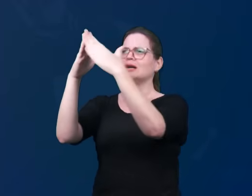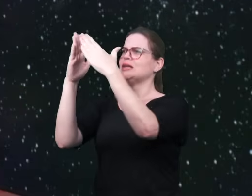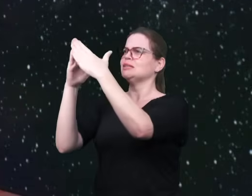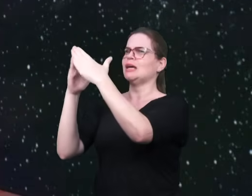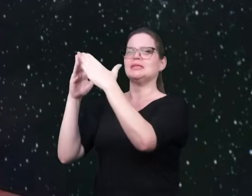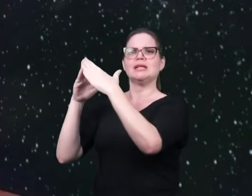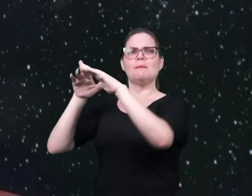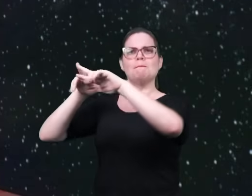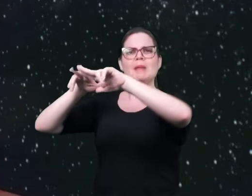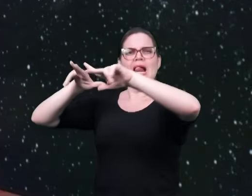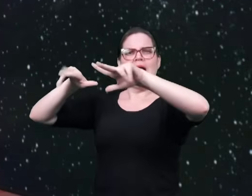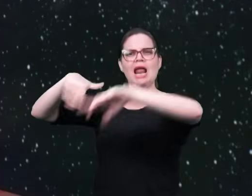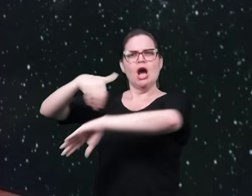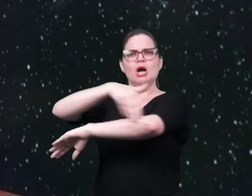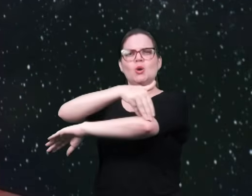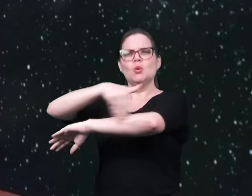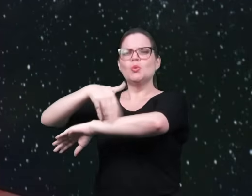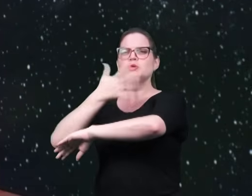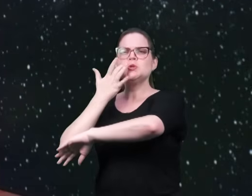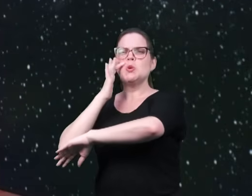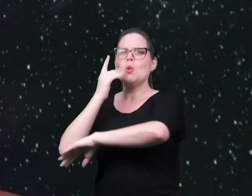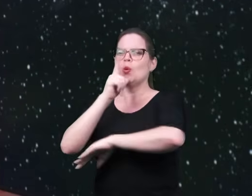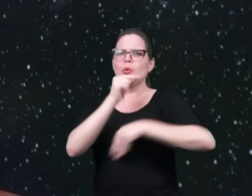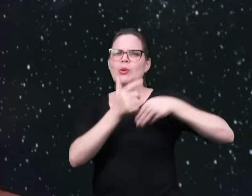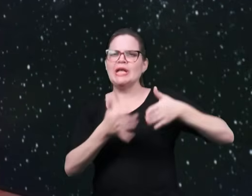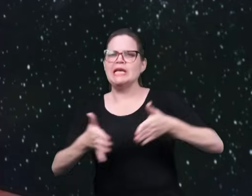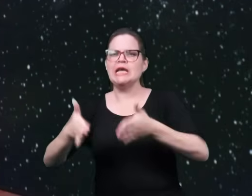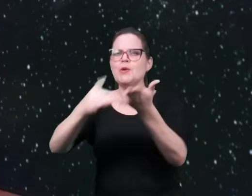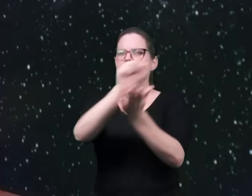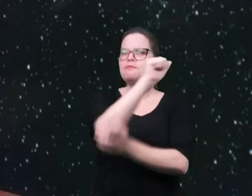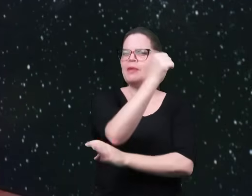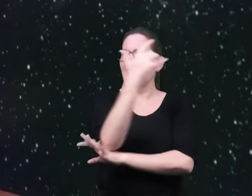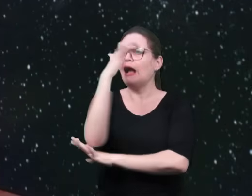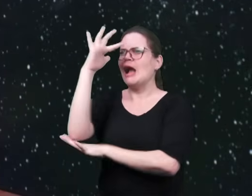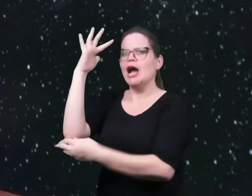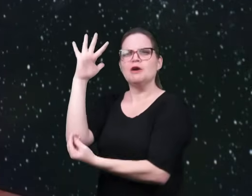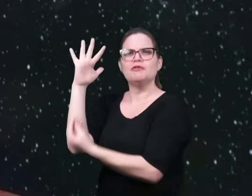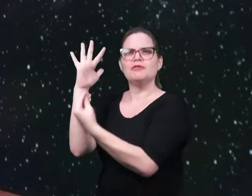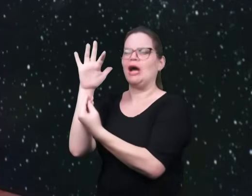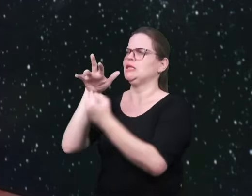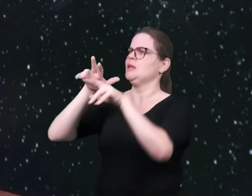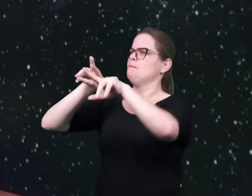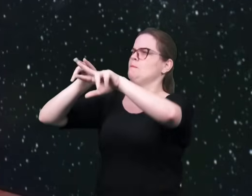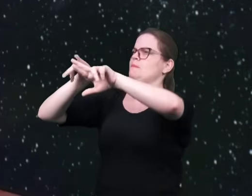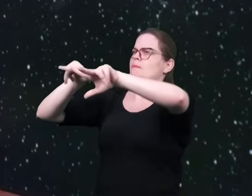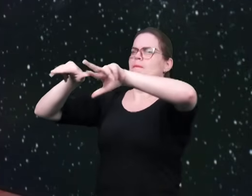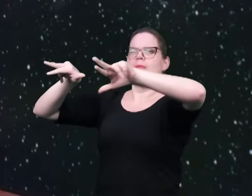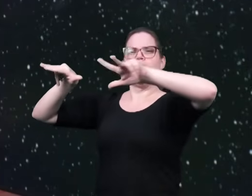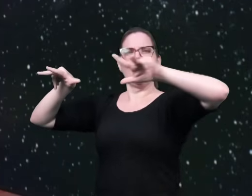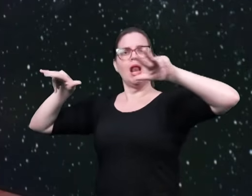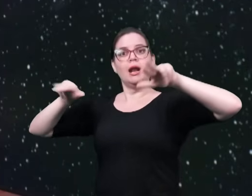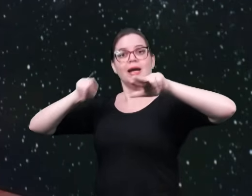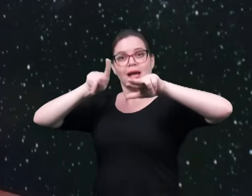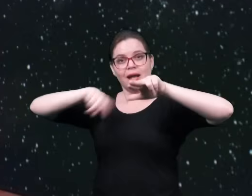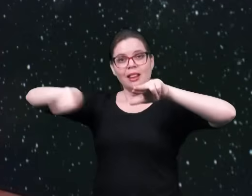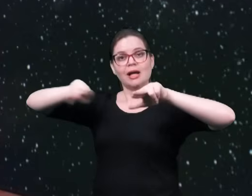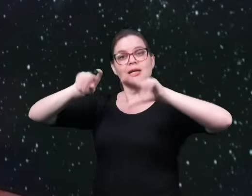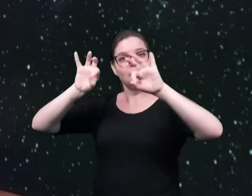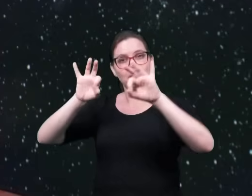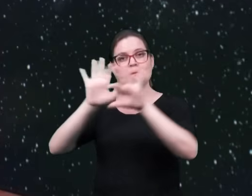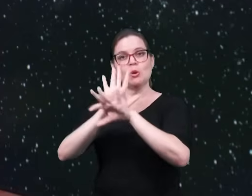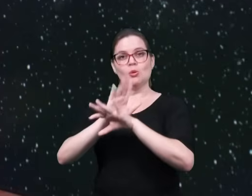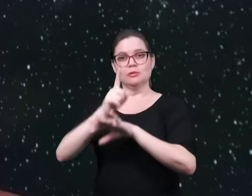por Deus para onde a sua igreja vai, os salvos em Jesus morarão. E